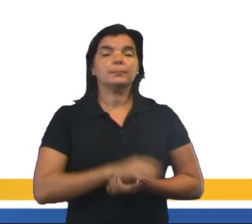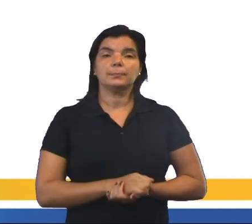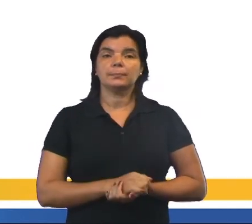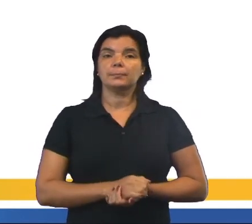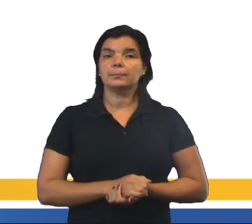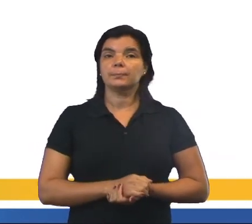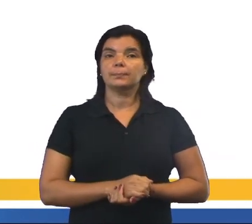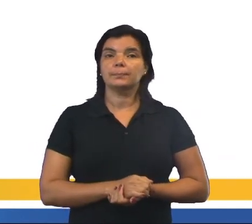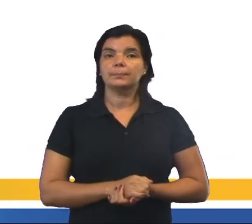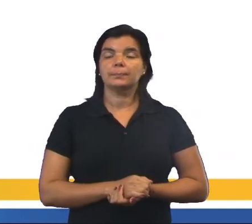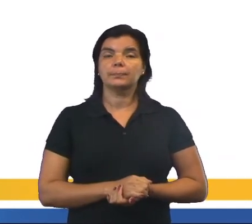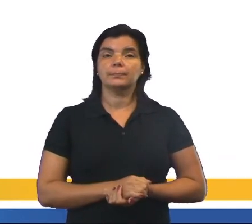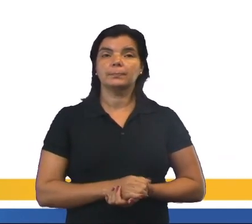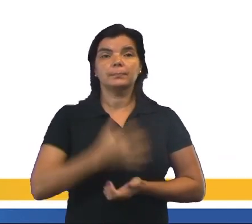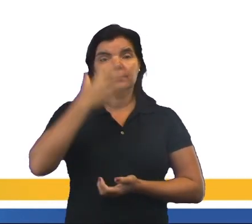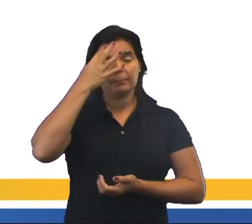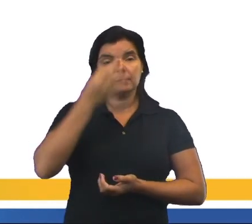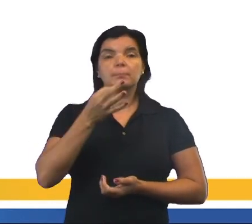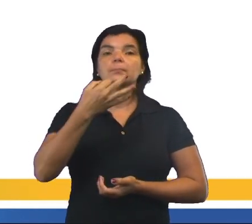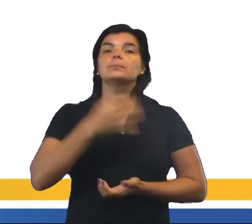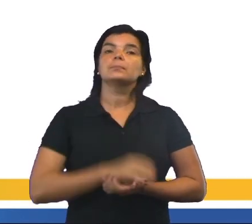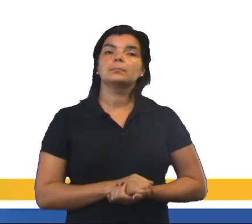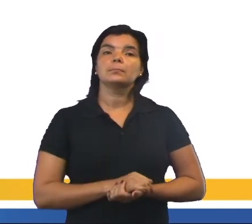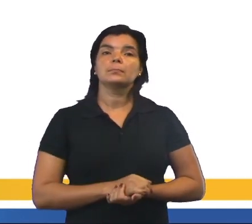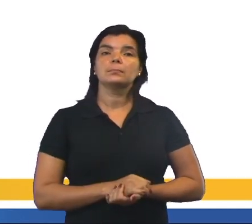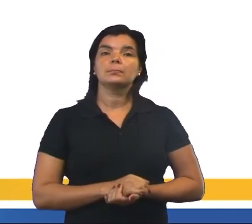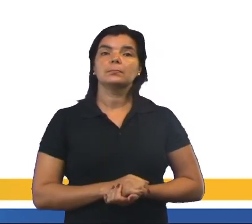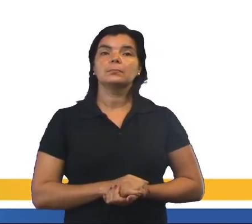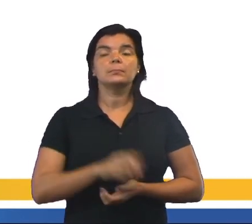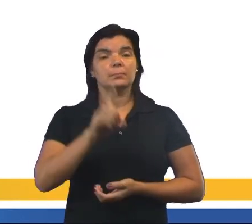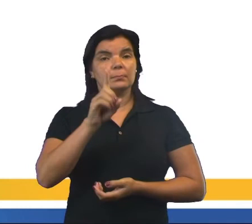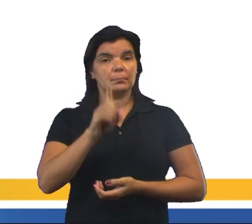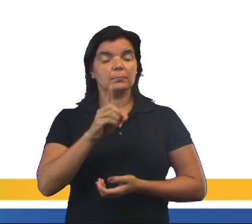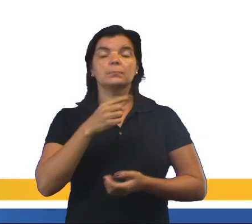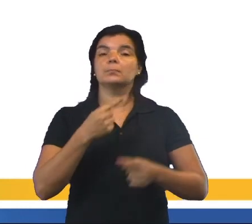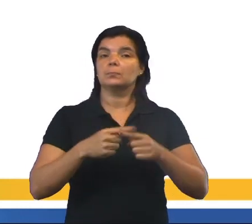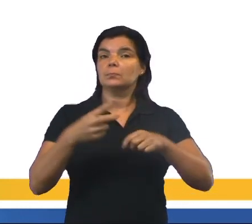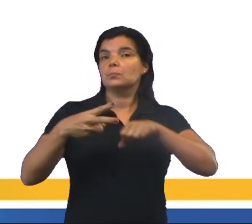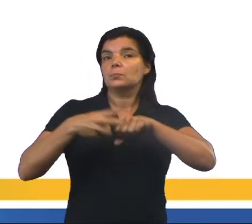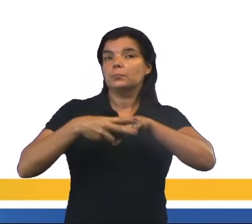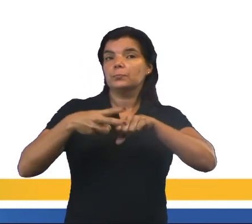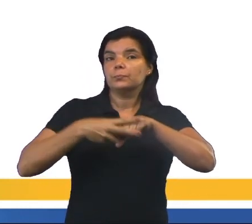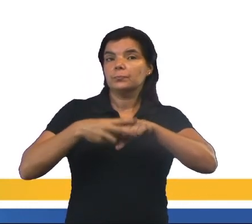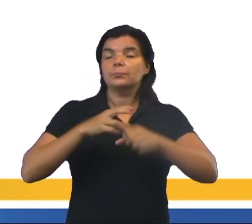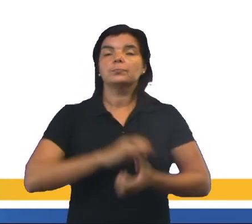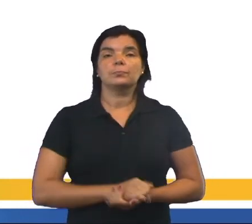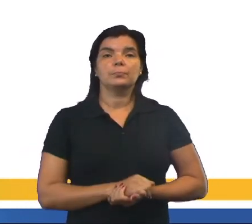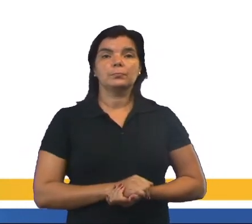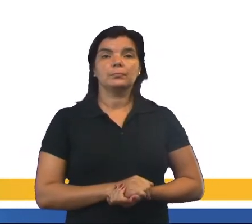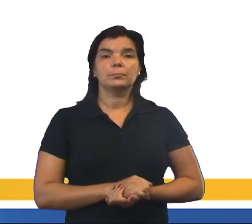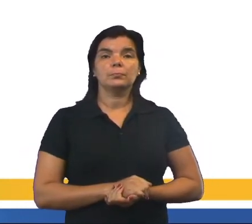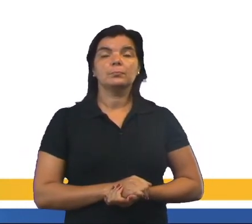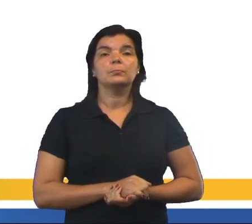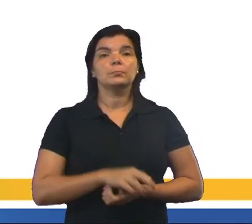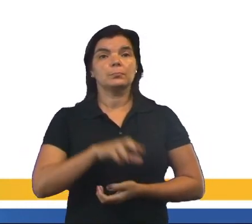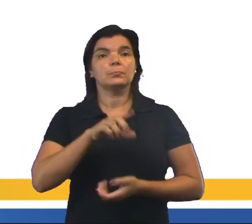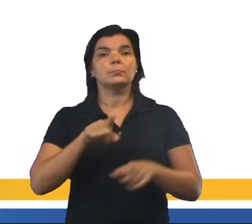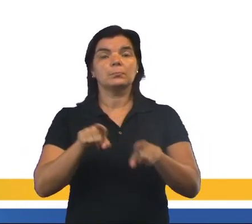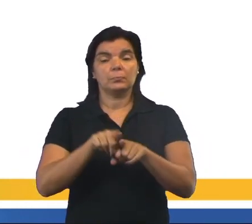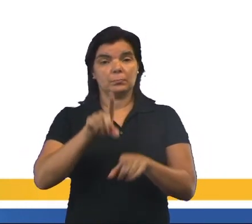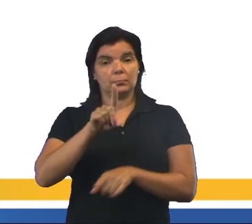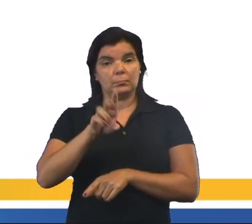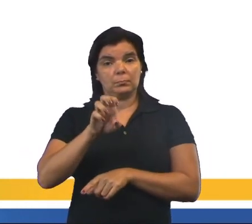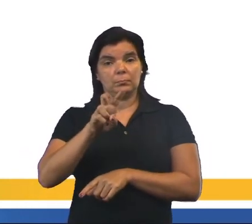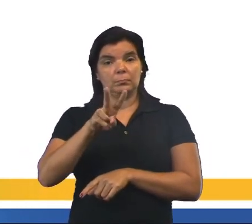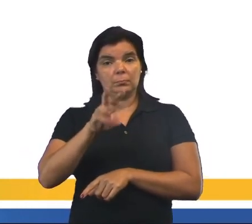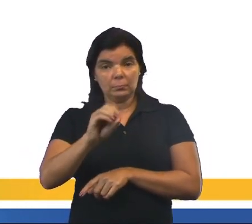considera correta? A afirmativa correta é a letra D. O verbo dever, né, que está na forma